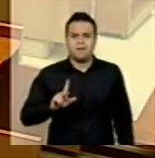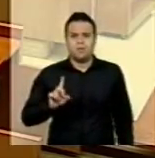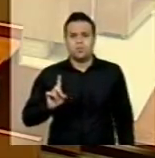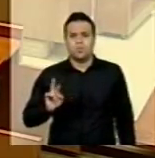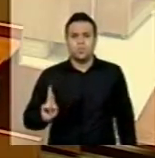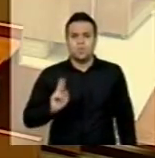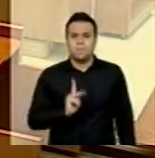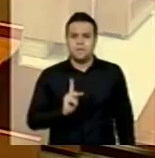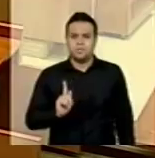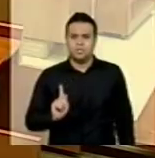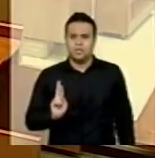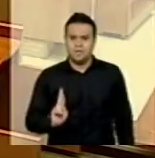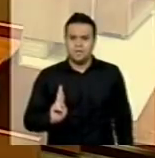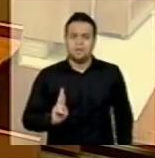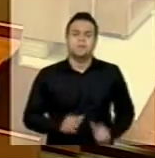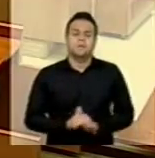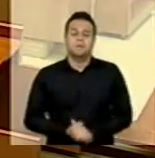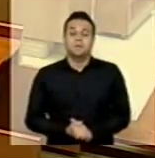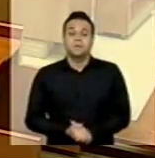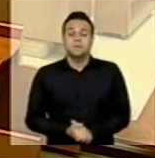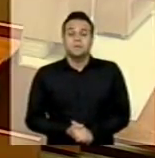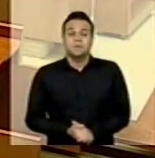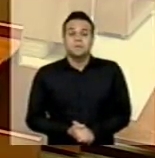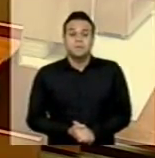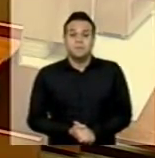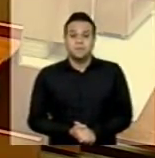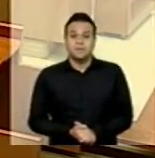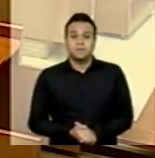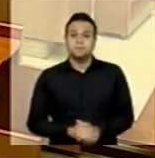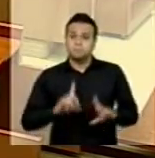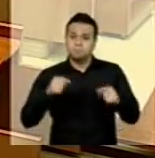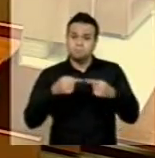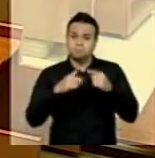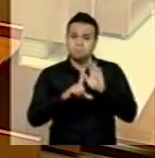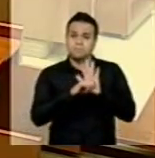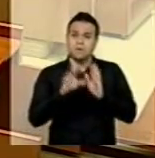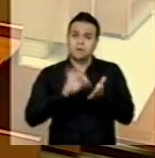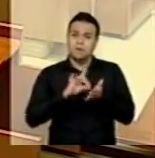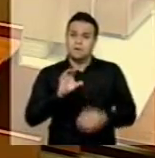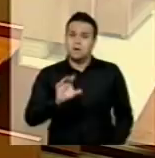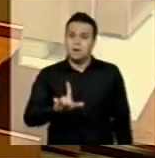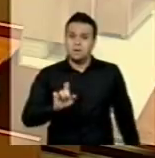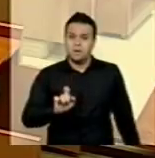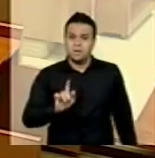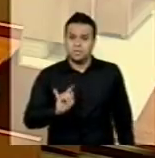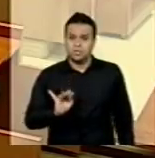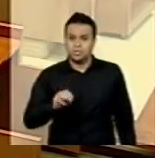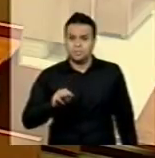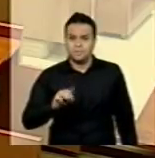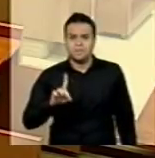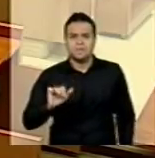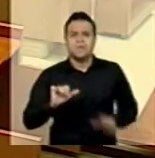relator, eu em relação à legitimidade de associações, como já me